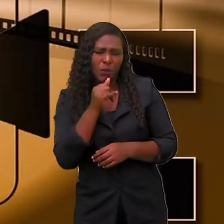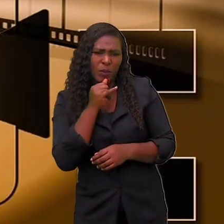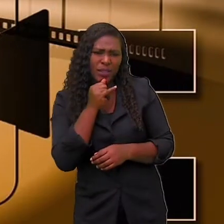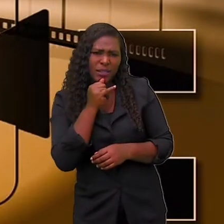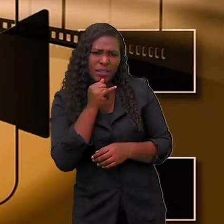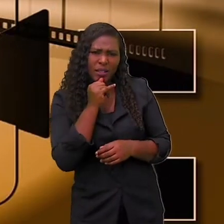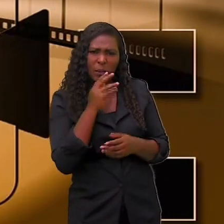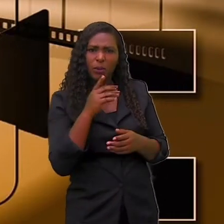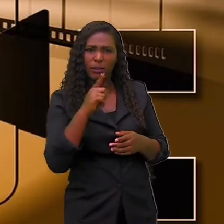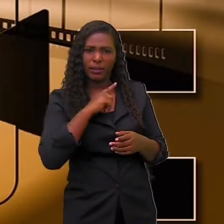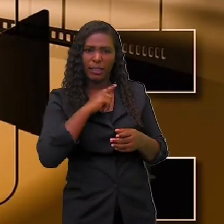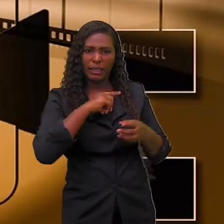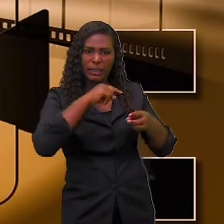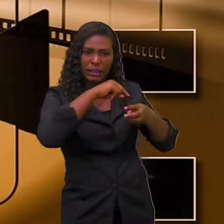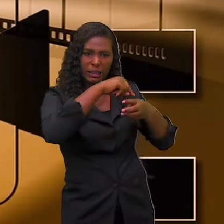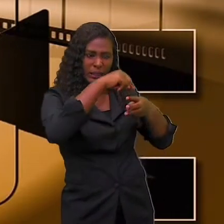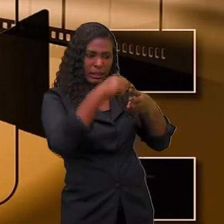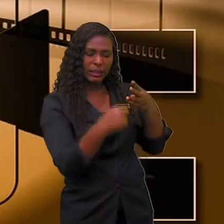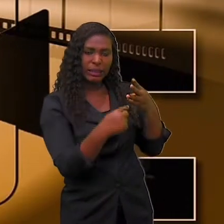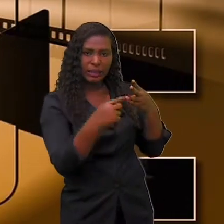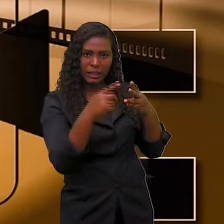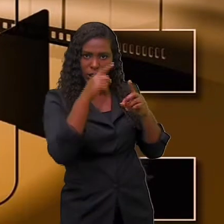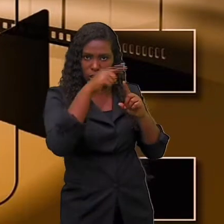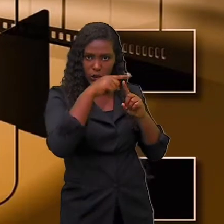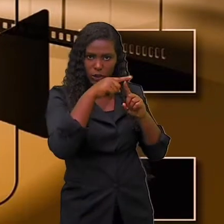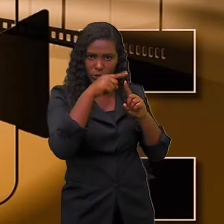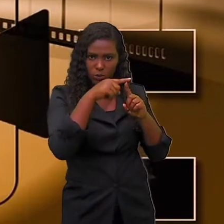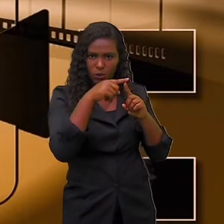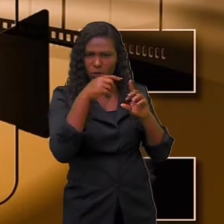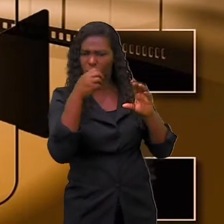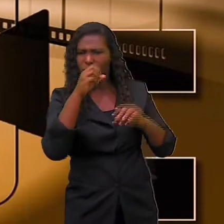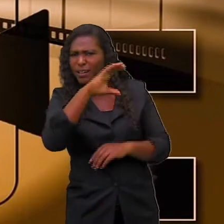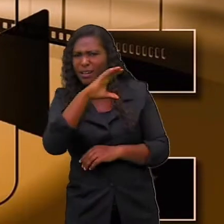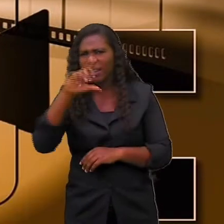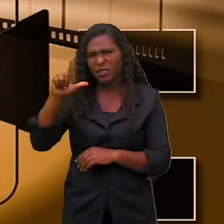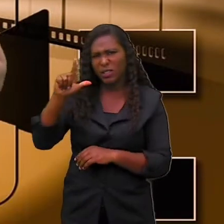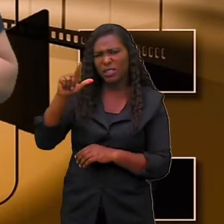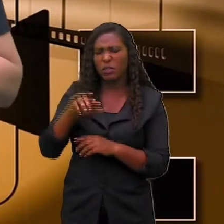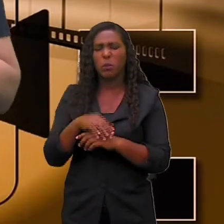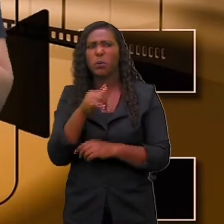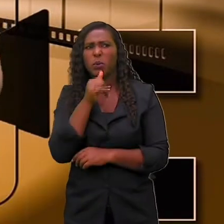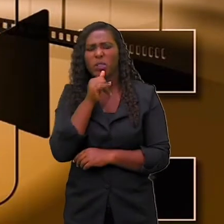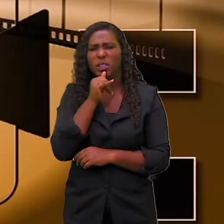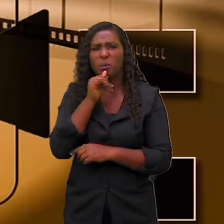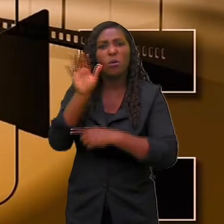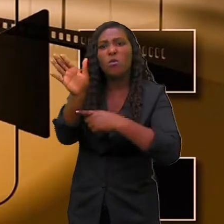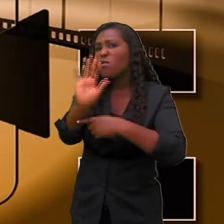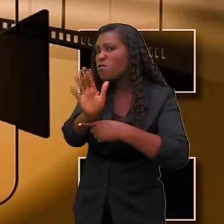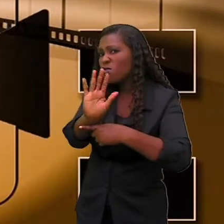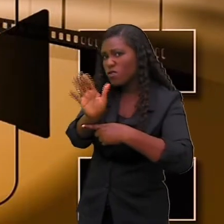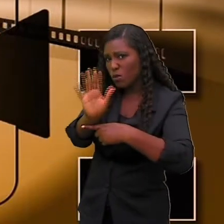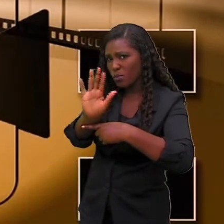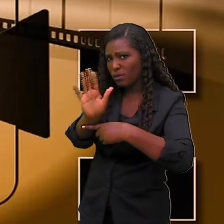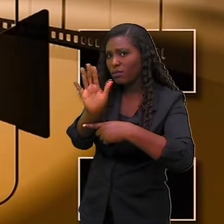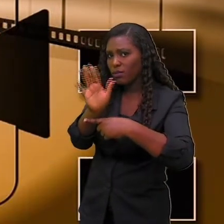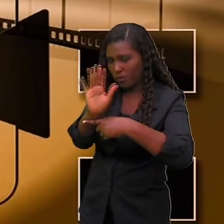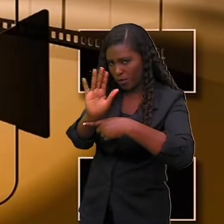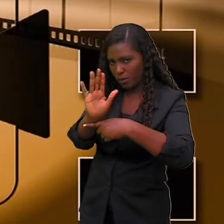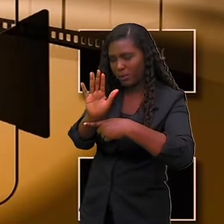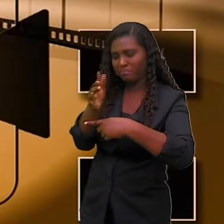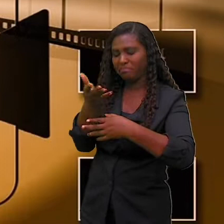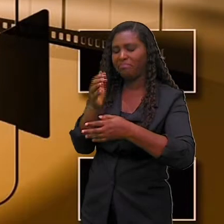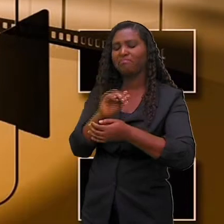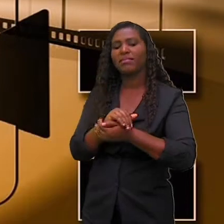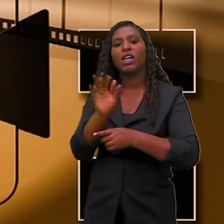textual. Vamos classificar o gênero aí, vamos ver aqui o filme. Os filmes, eles fazem parte de